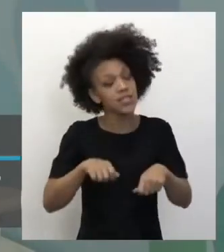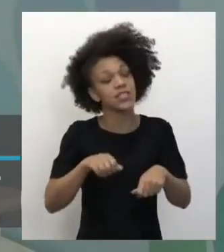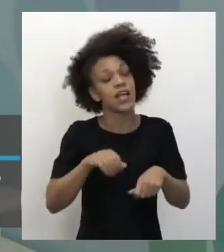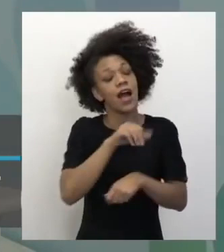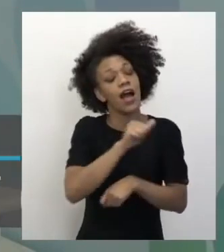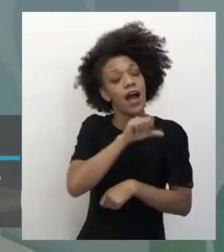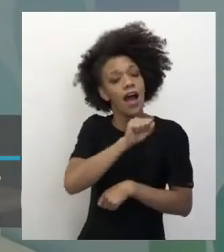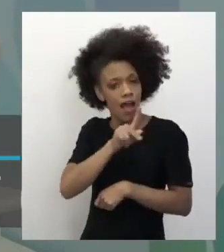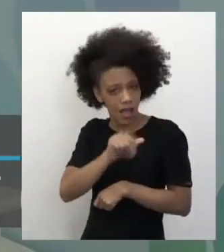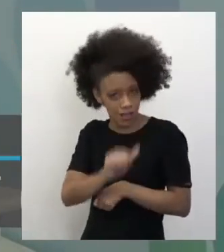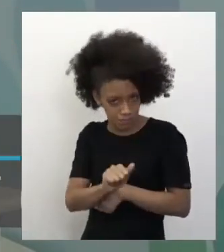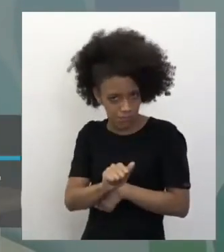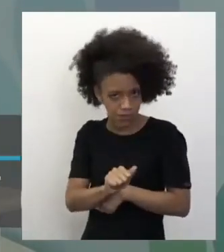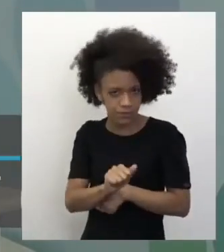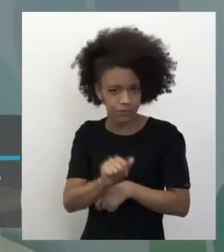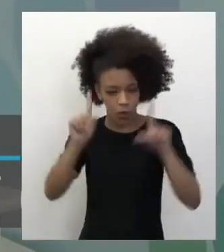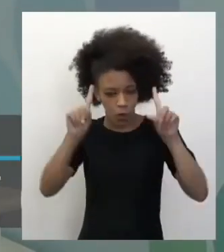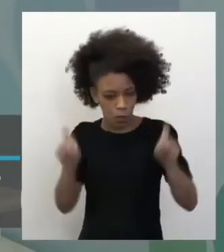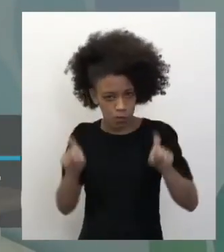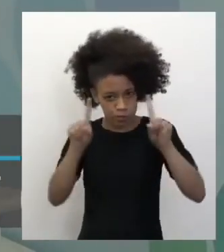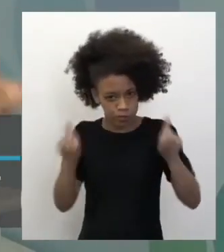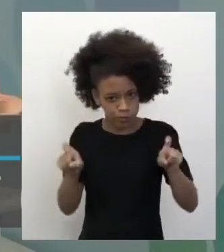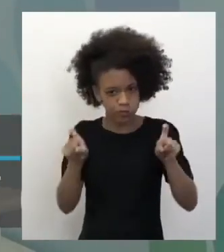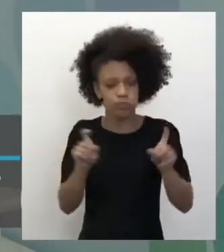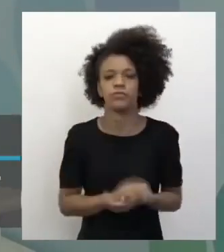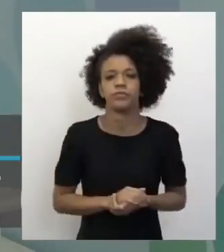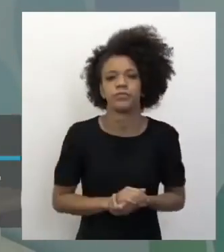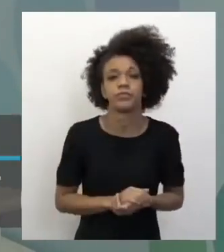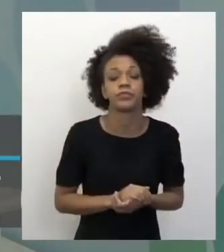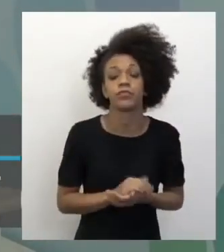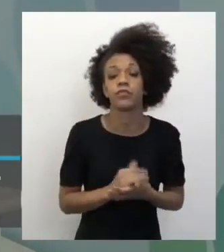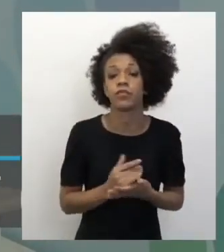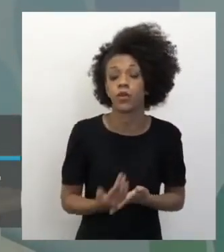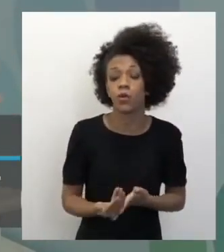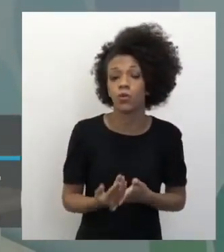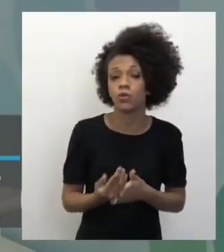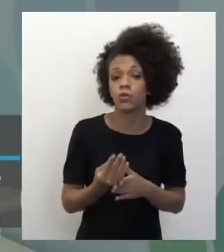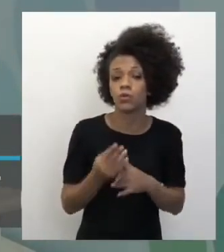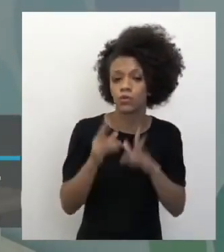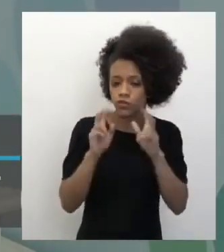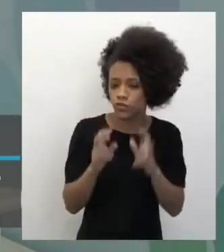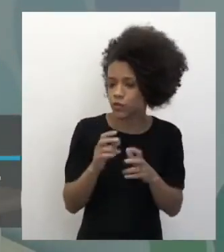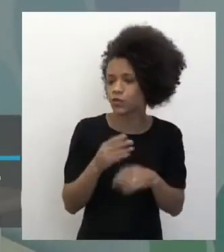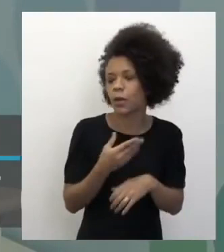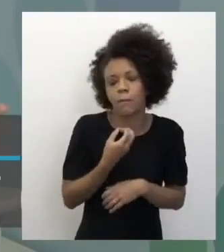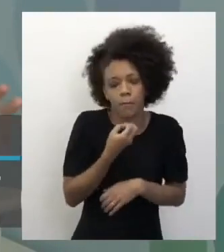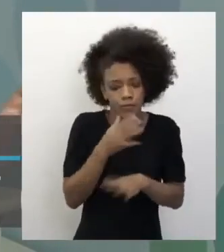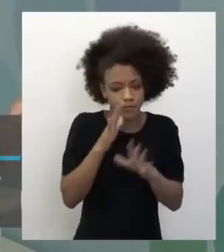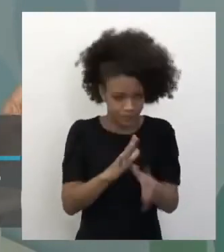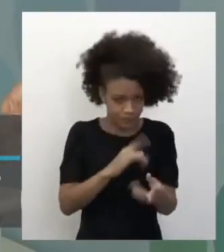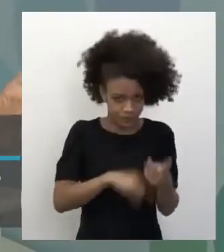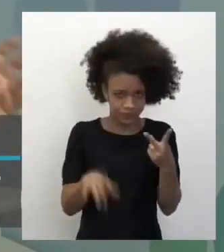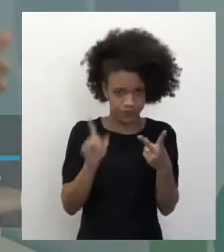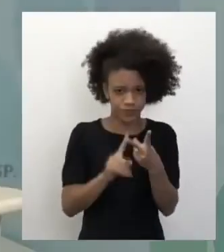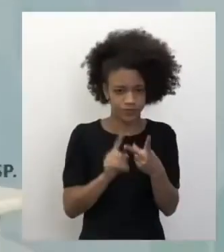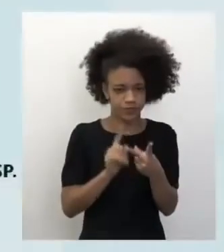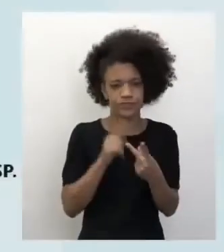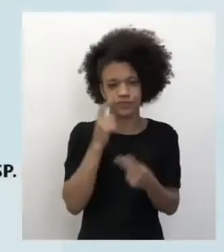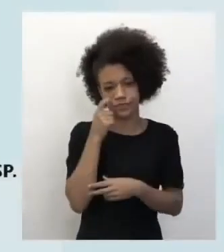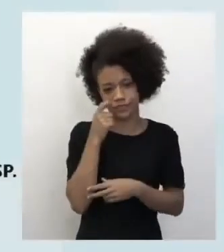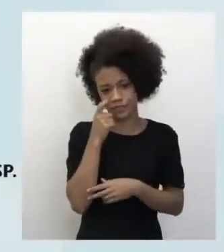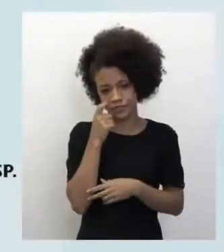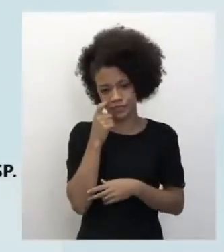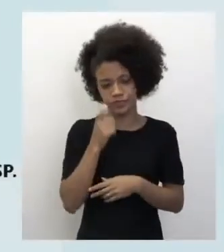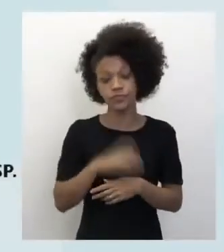Brasil, vírgula, meu Brasil brasileiro, entre aspas. O título aí... Gente, muito bem. Bora lá. 2.